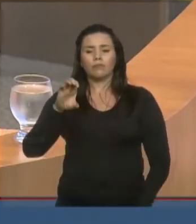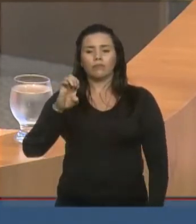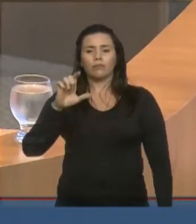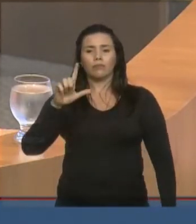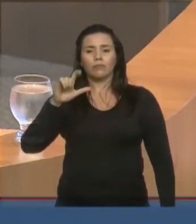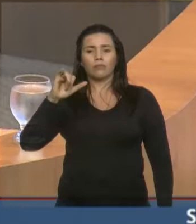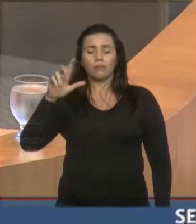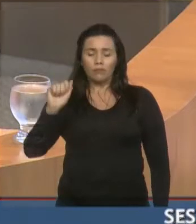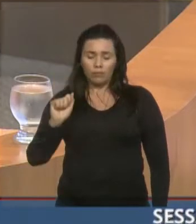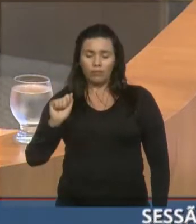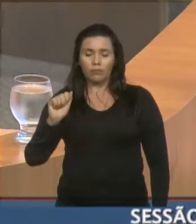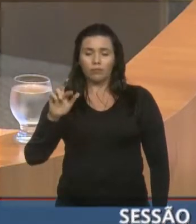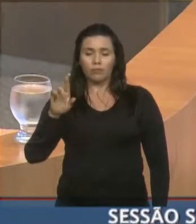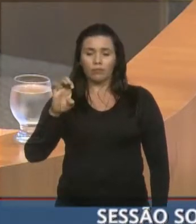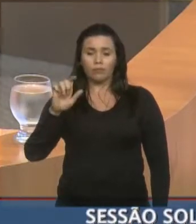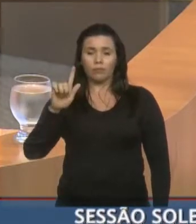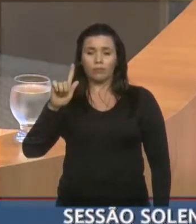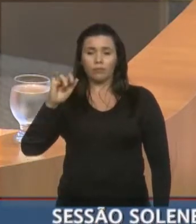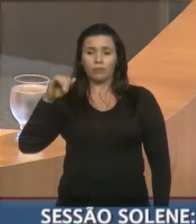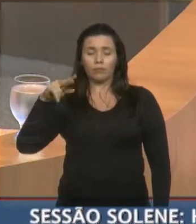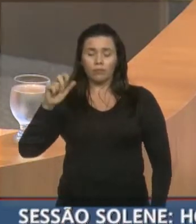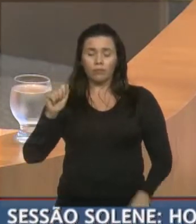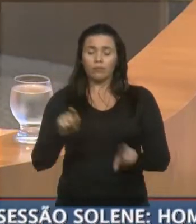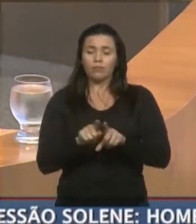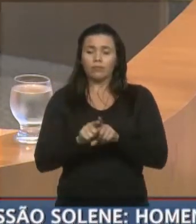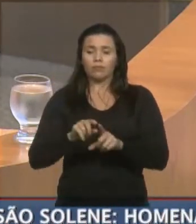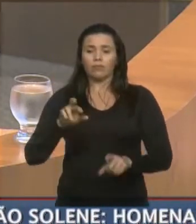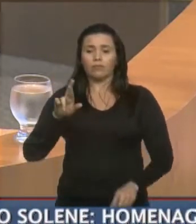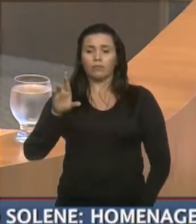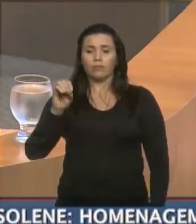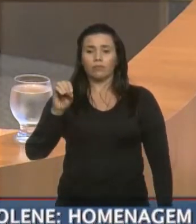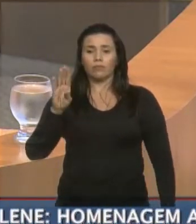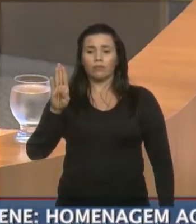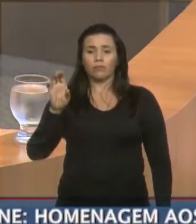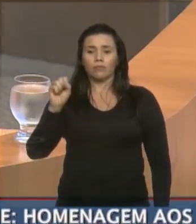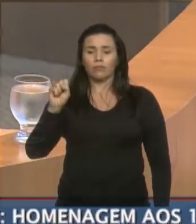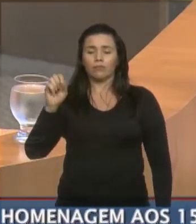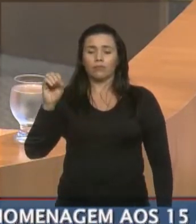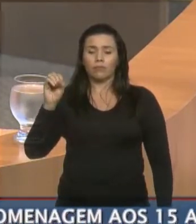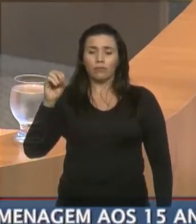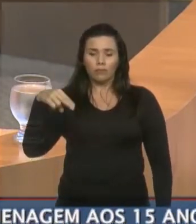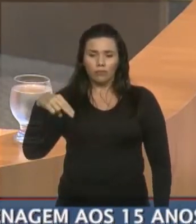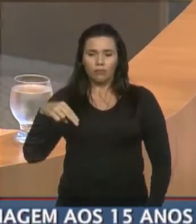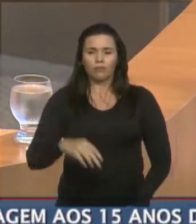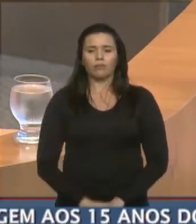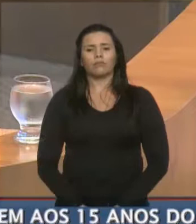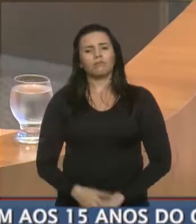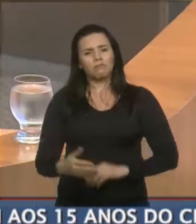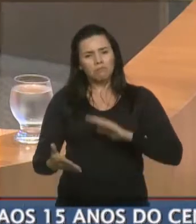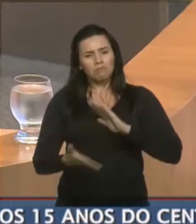Moreira, perito criminal Robson Lopes Mourão, parabéns, doutor Robson, pelo trabalho desempenhado,